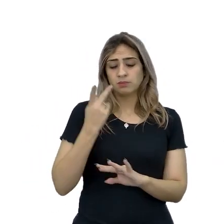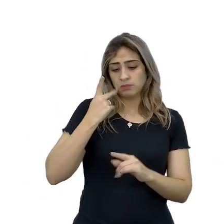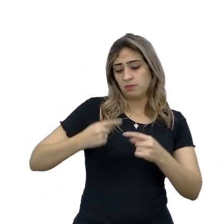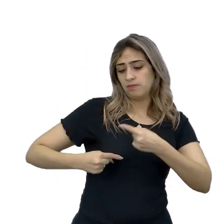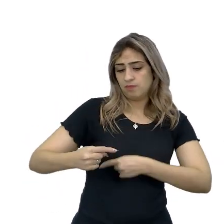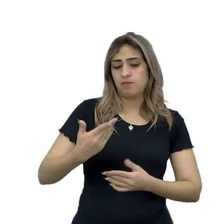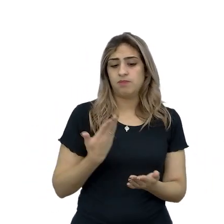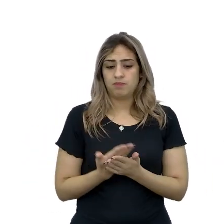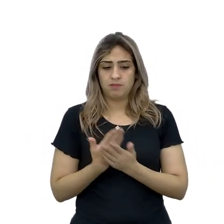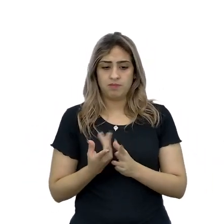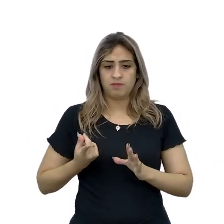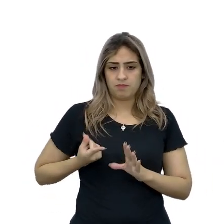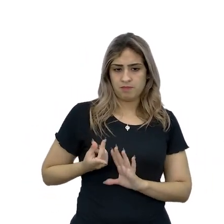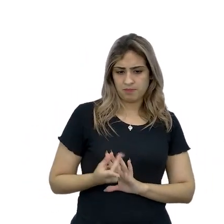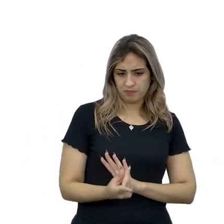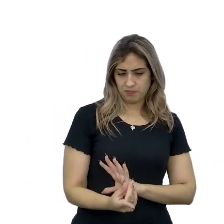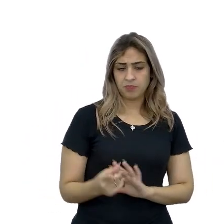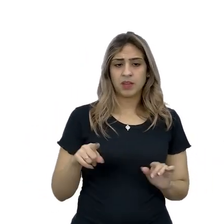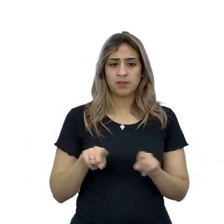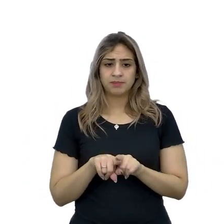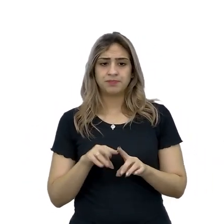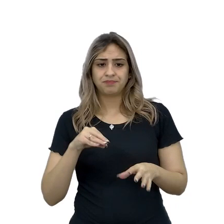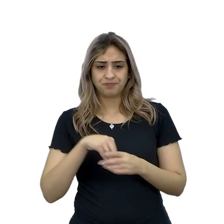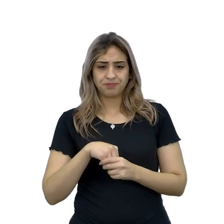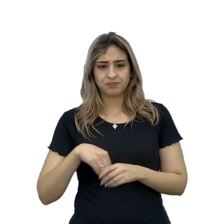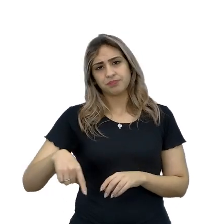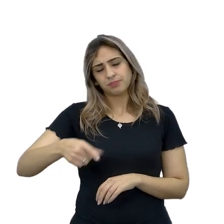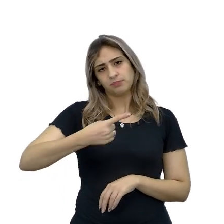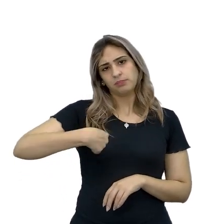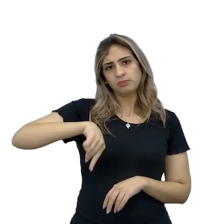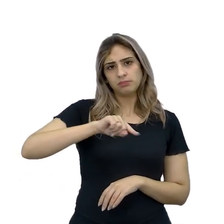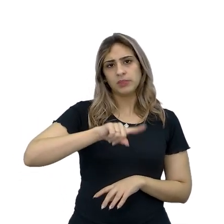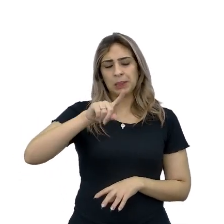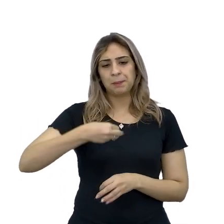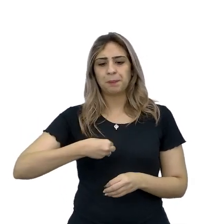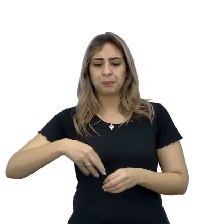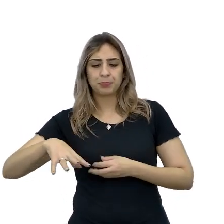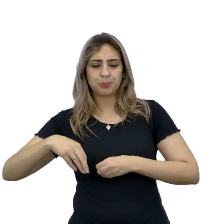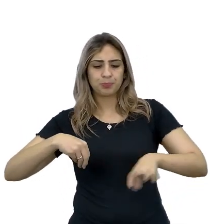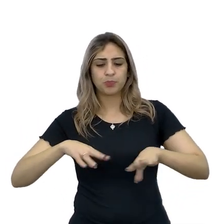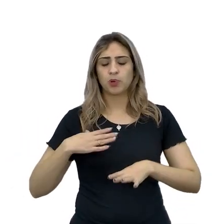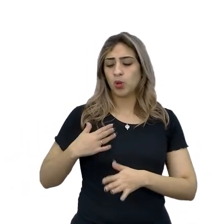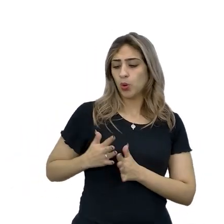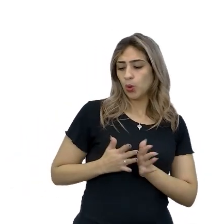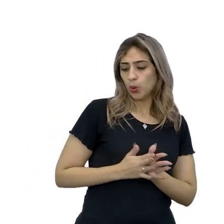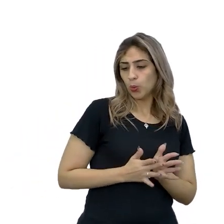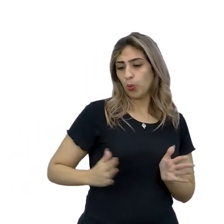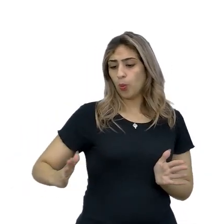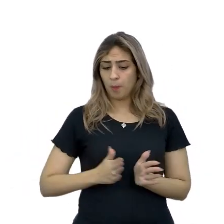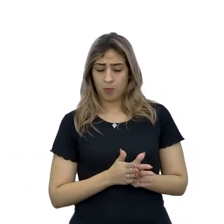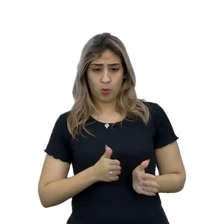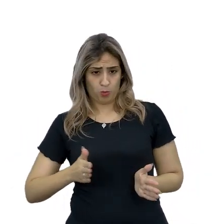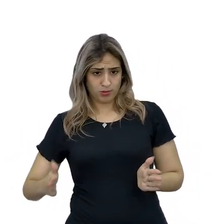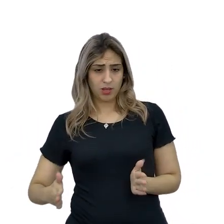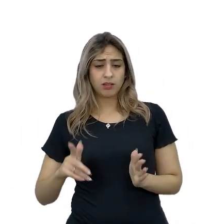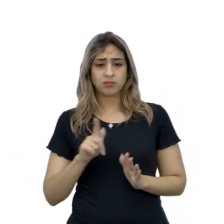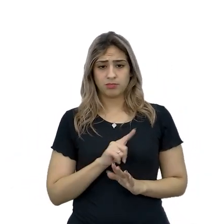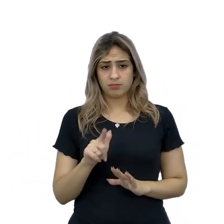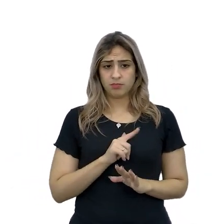semana de estudos intensivos, né, ela é distribuída aí durante todo o